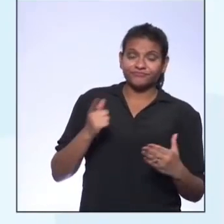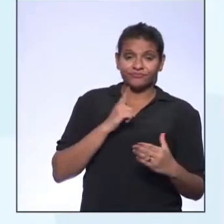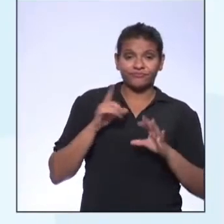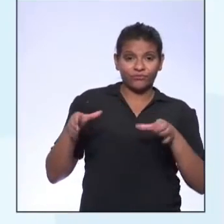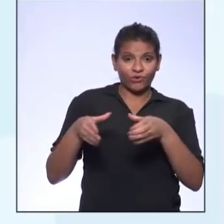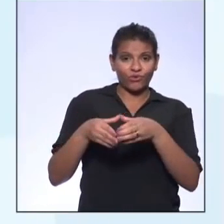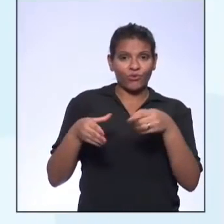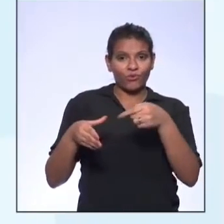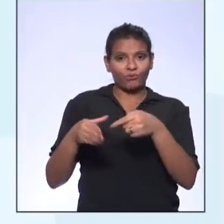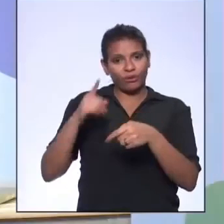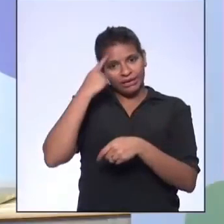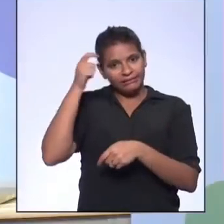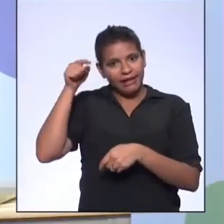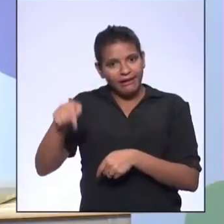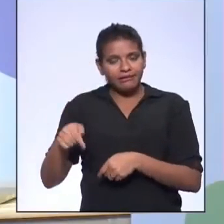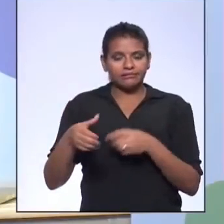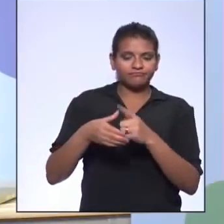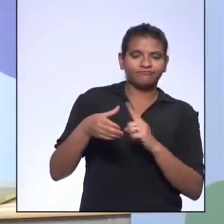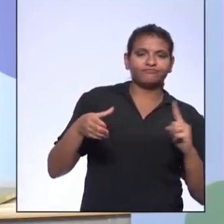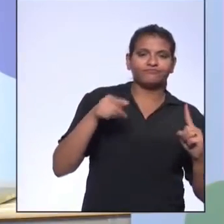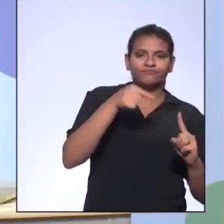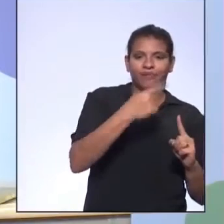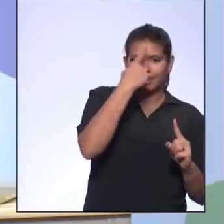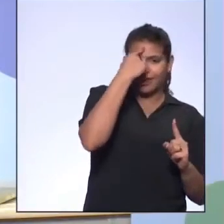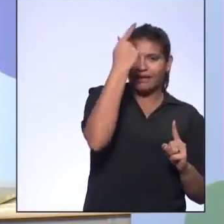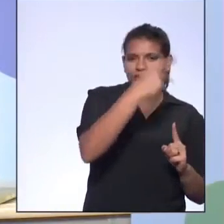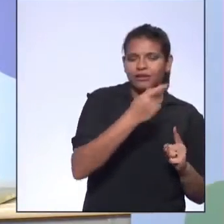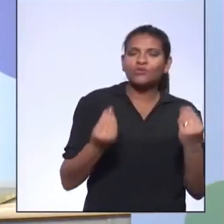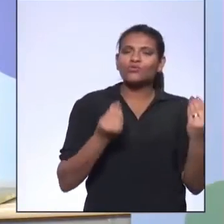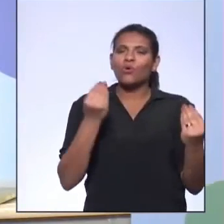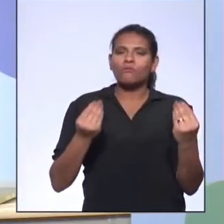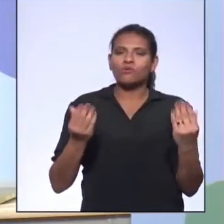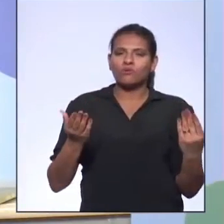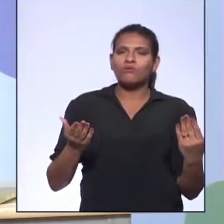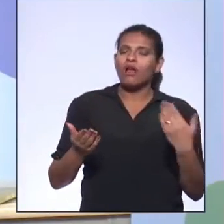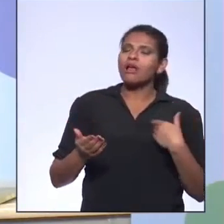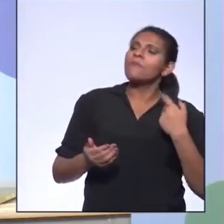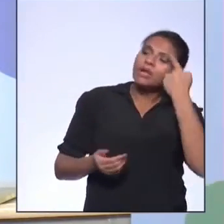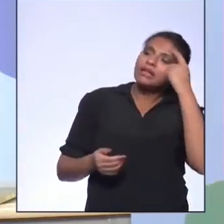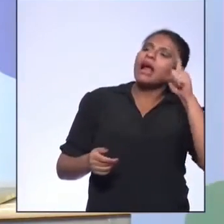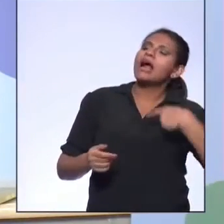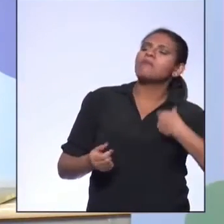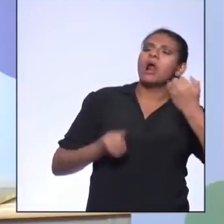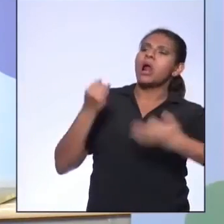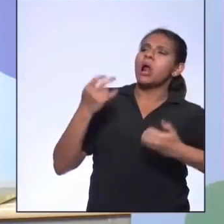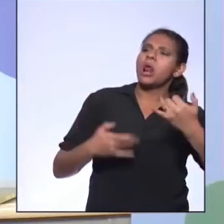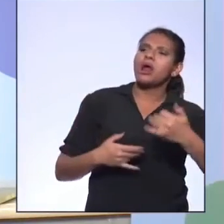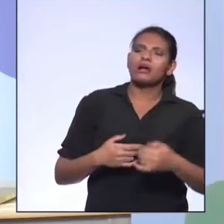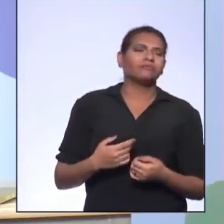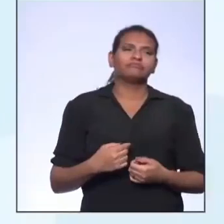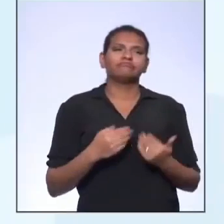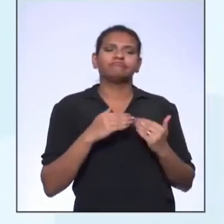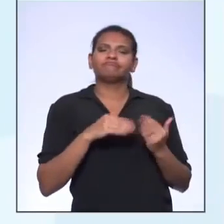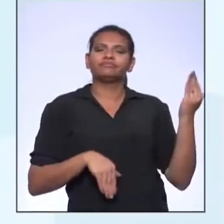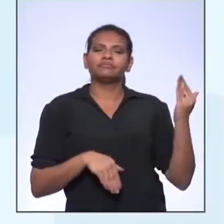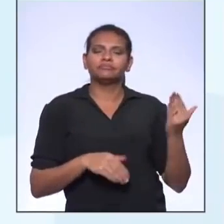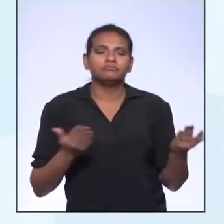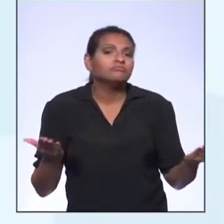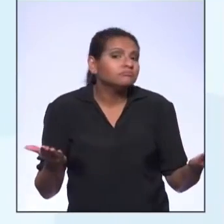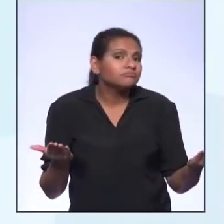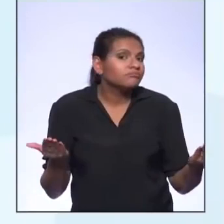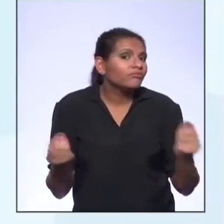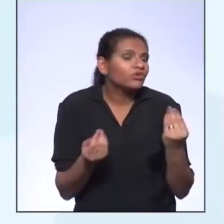você apresenta uma ideia ao grupo e o grupo fica totalmente contra você. Voltando à questão, como